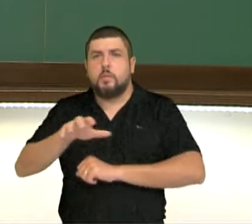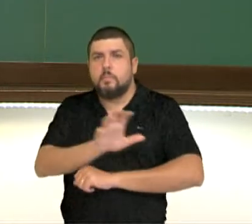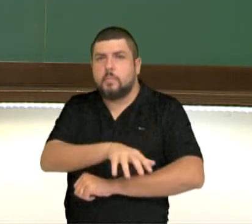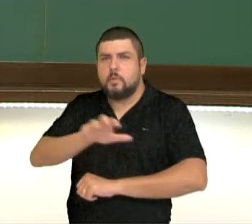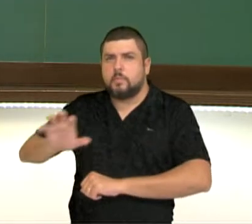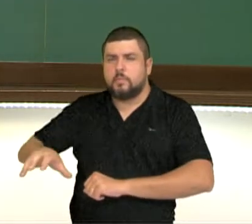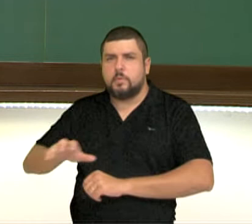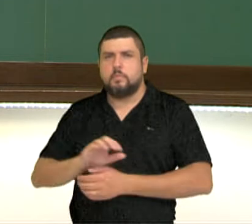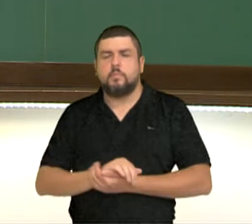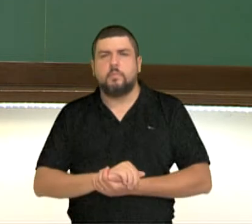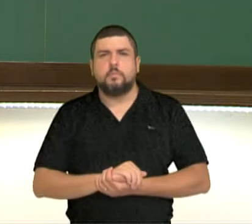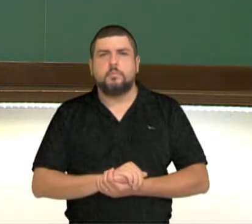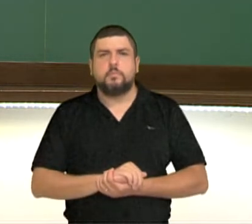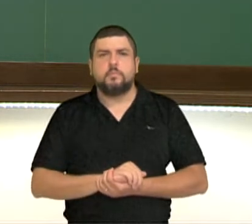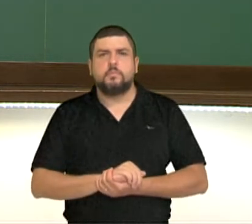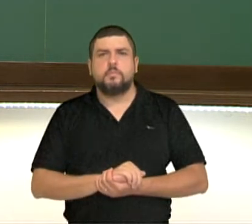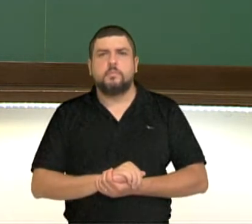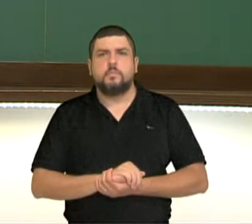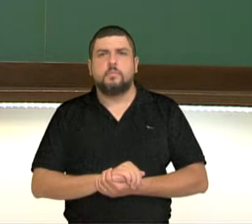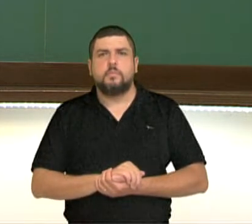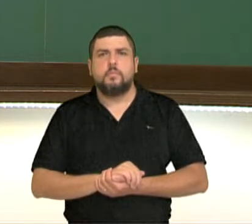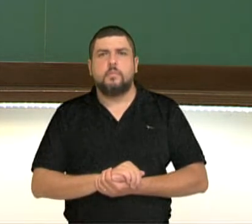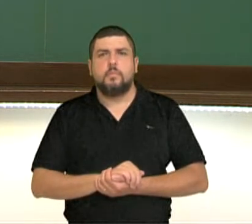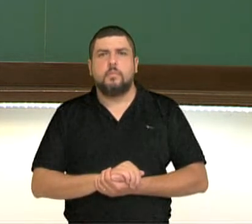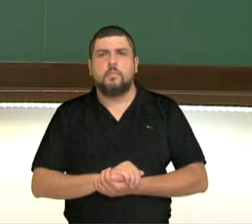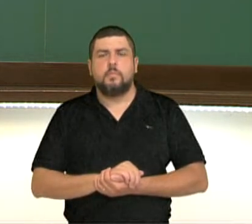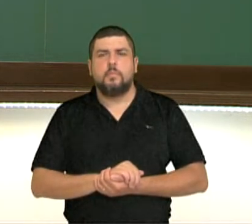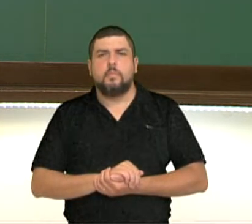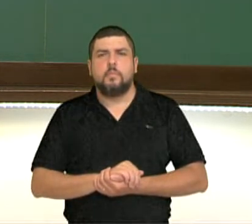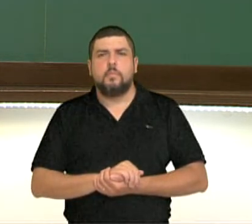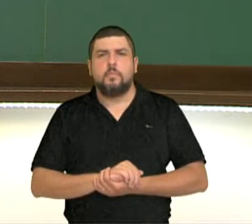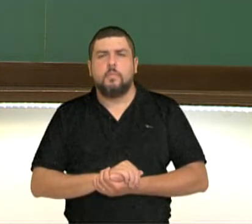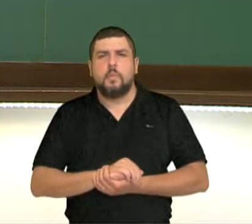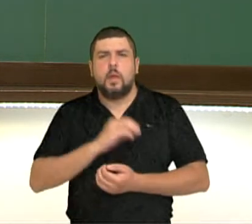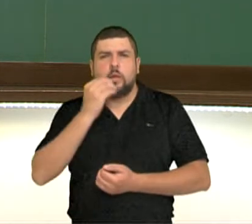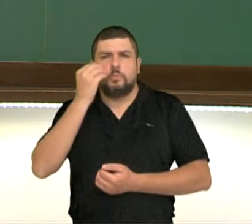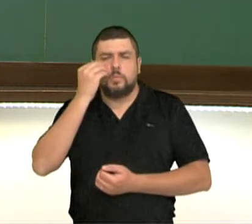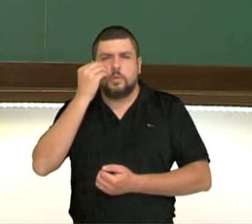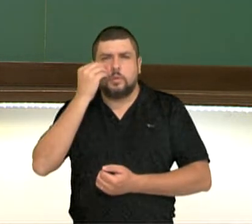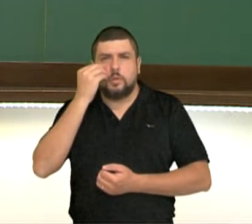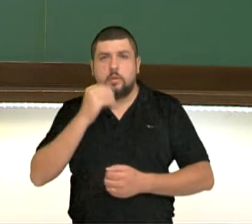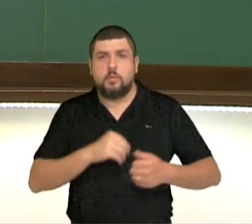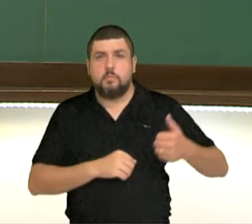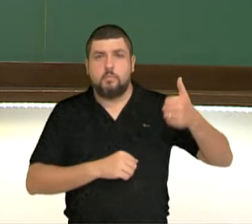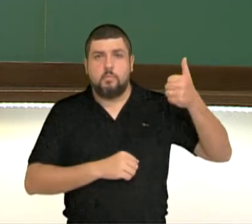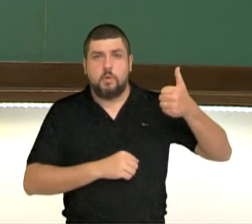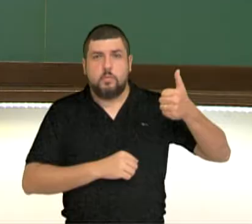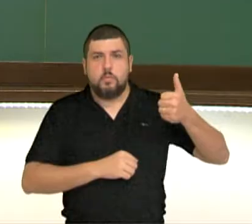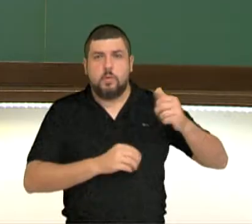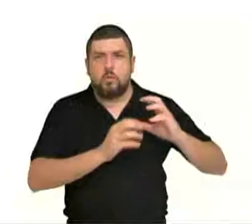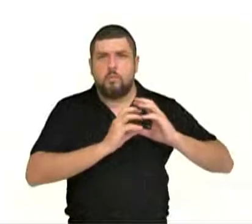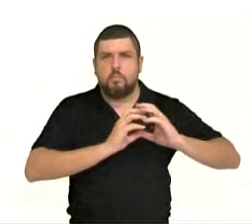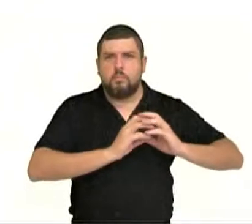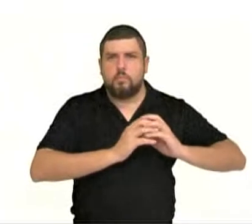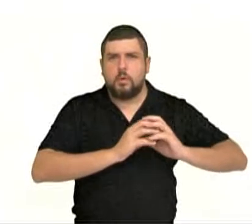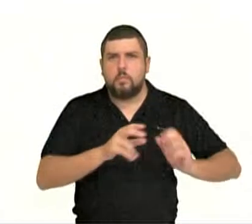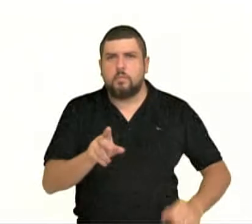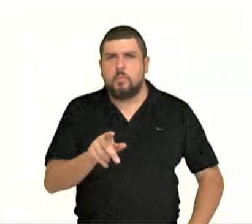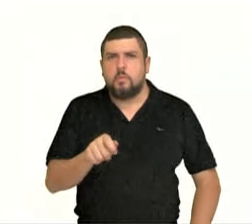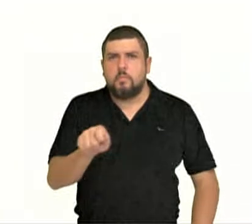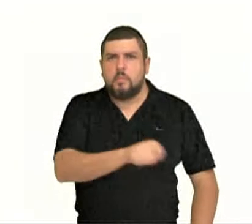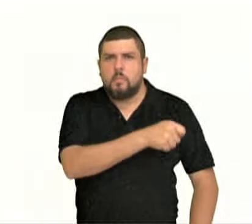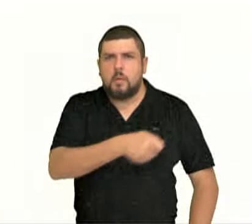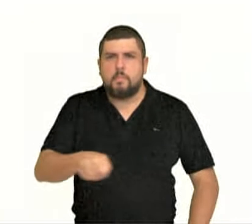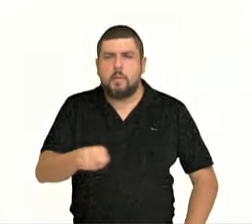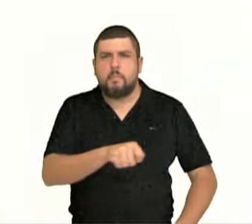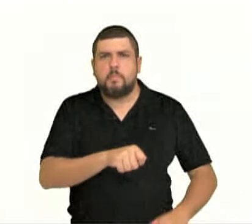certo? Bem, solte da janela do primeiro andar, nessa ordem, a bola de ping-pong, depois a bola de tênis